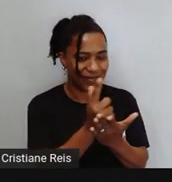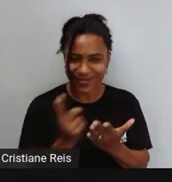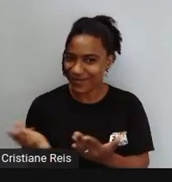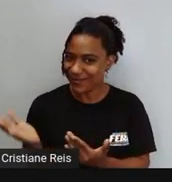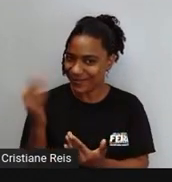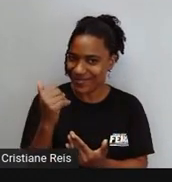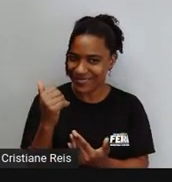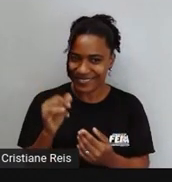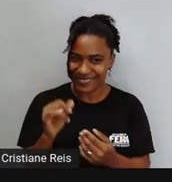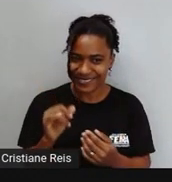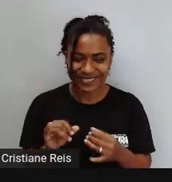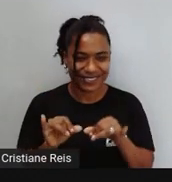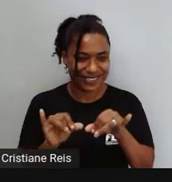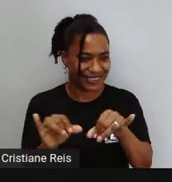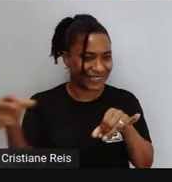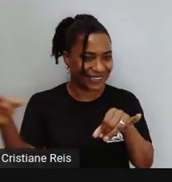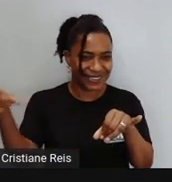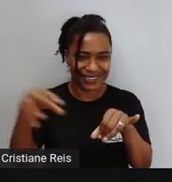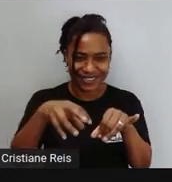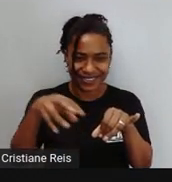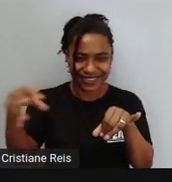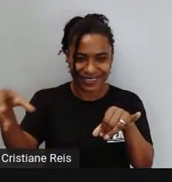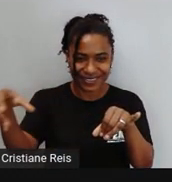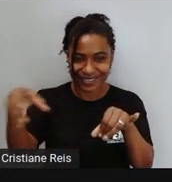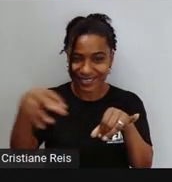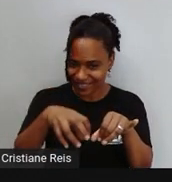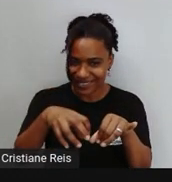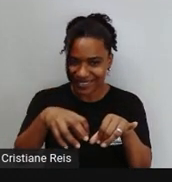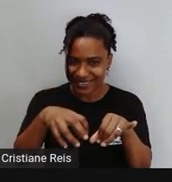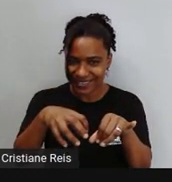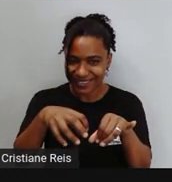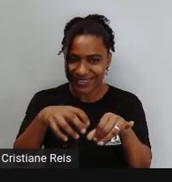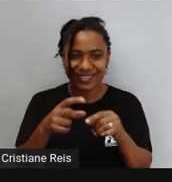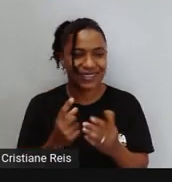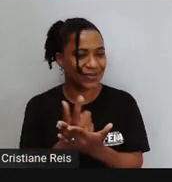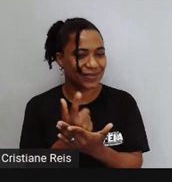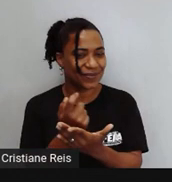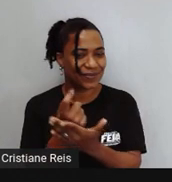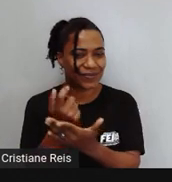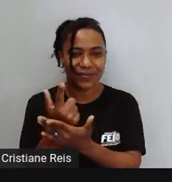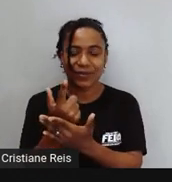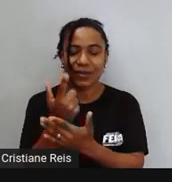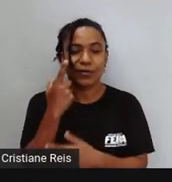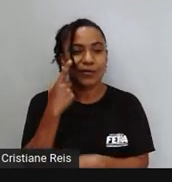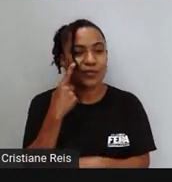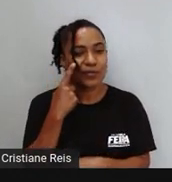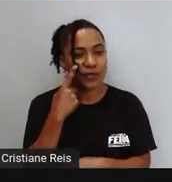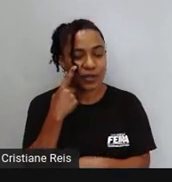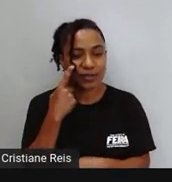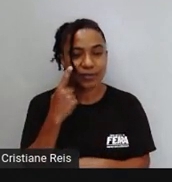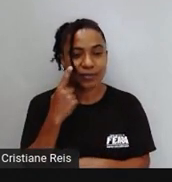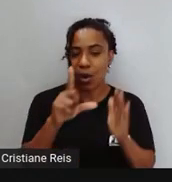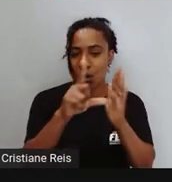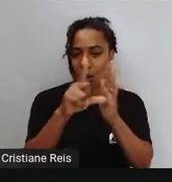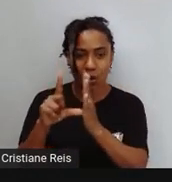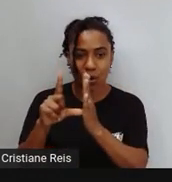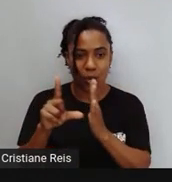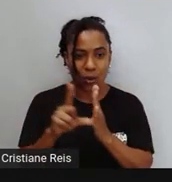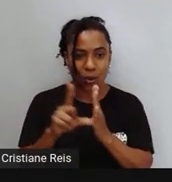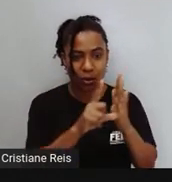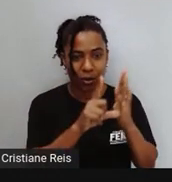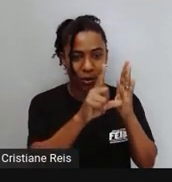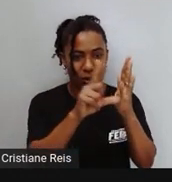ideia? Então, vamos participar de um tour em algumas lojas para nós